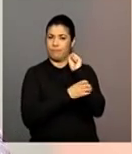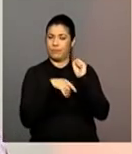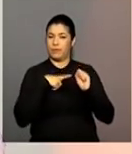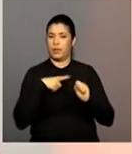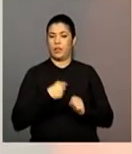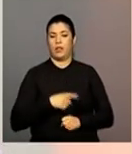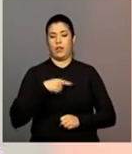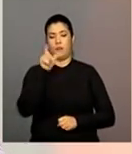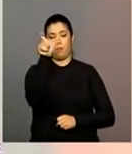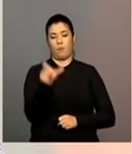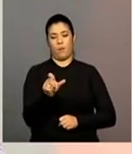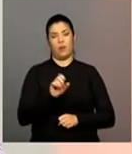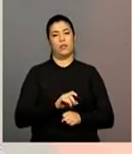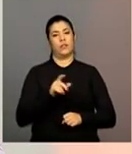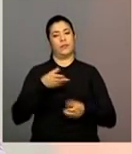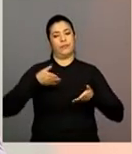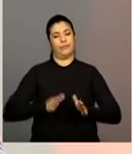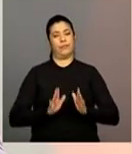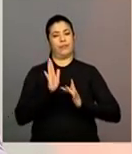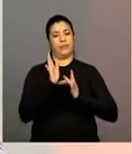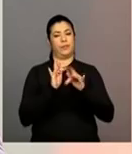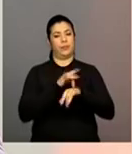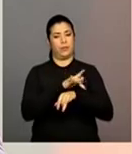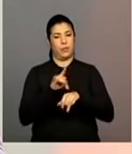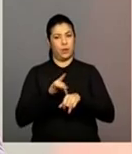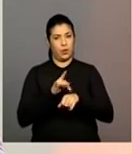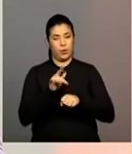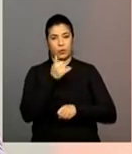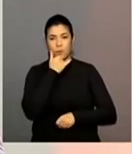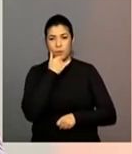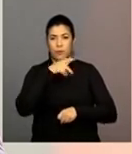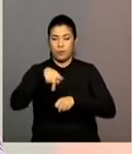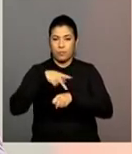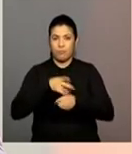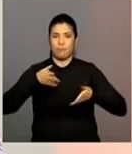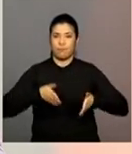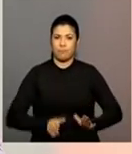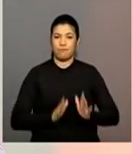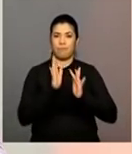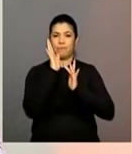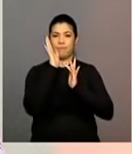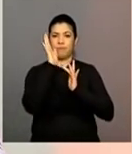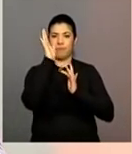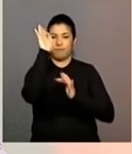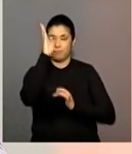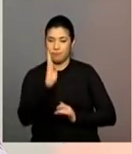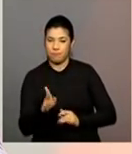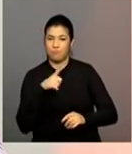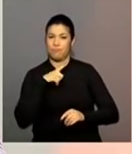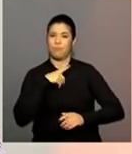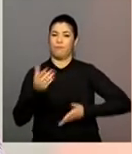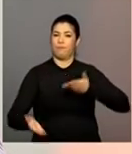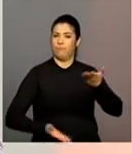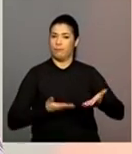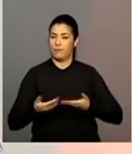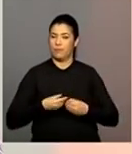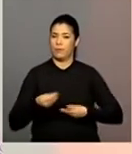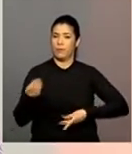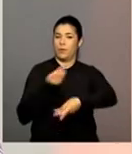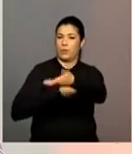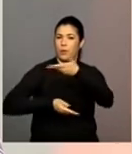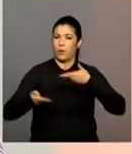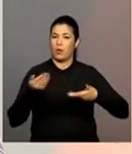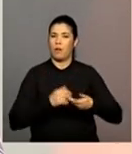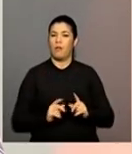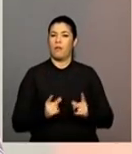brasileiro acerca da situação daquele usuário e o provimento de ações Integradas tanto de serviços quanto de transferência de renda né o bolsa